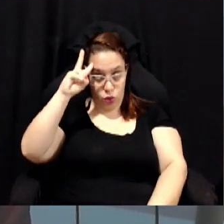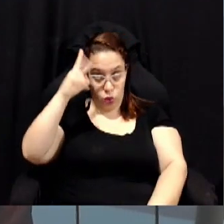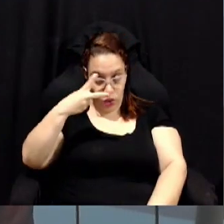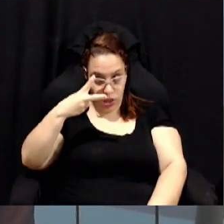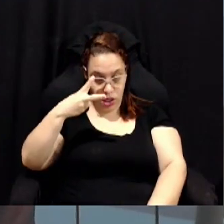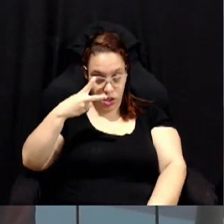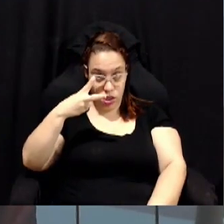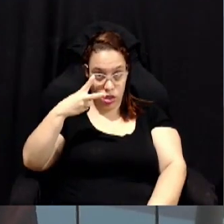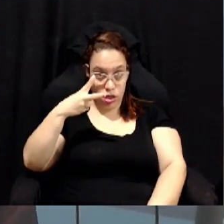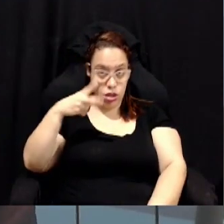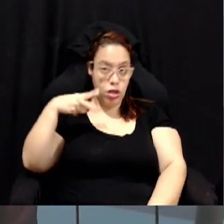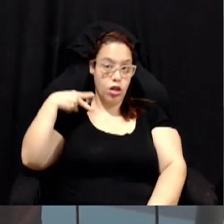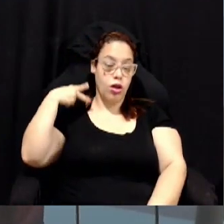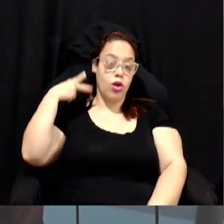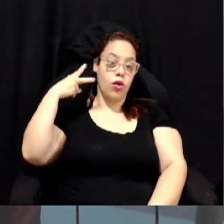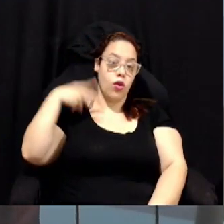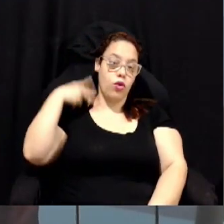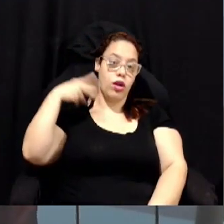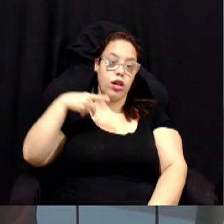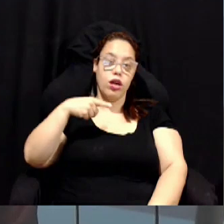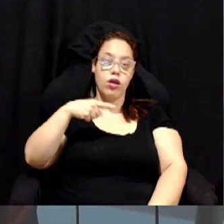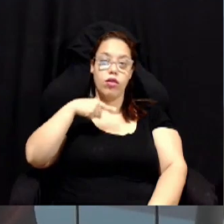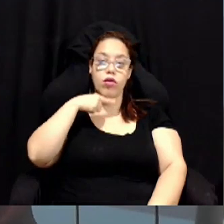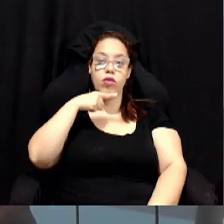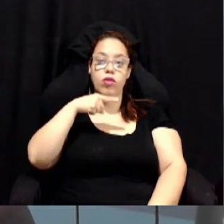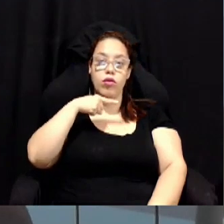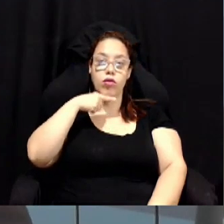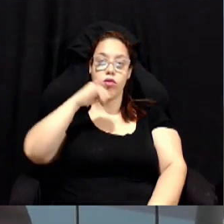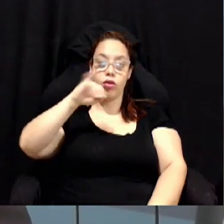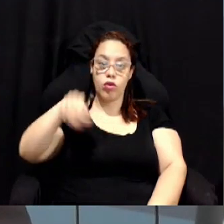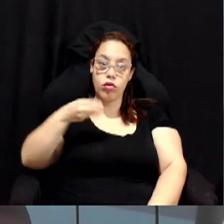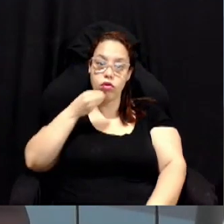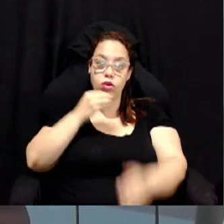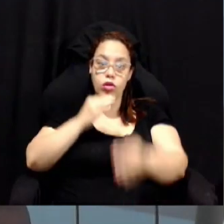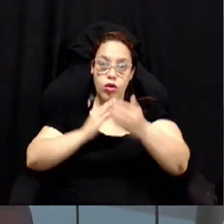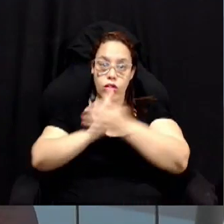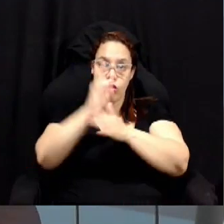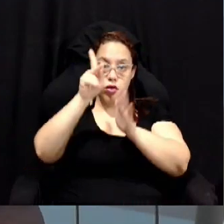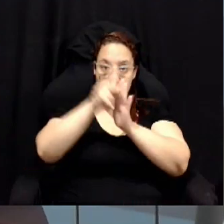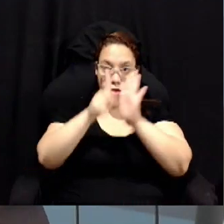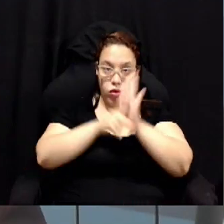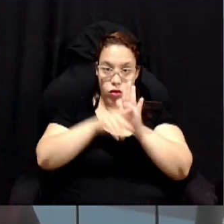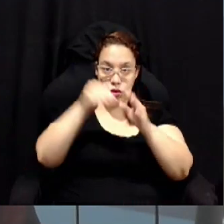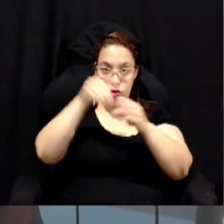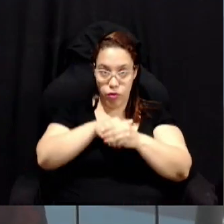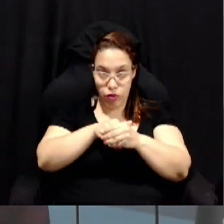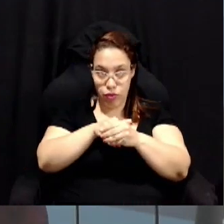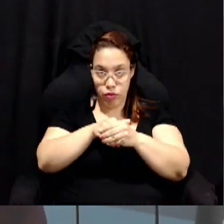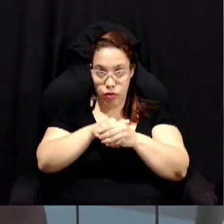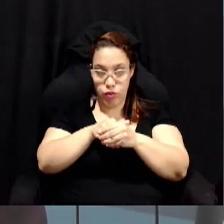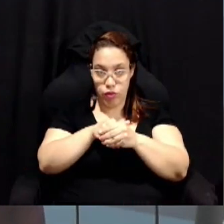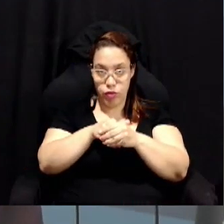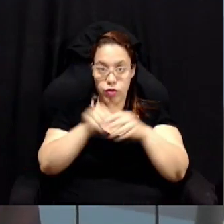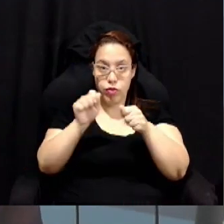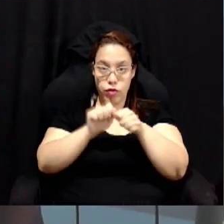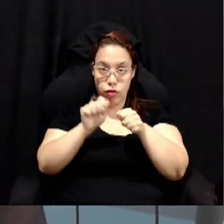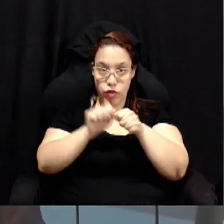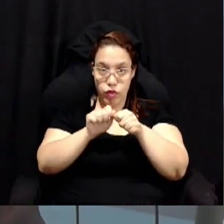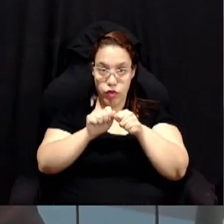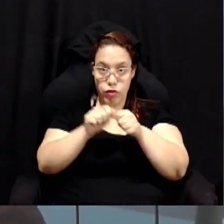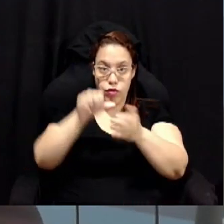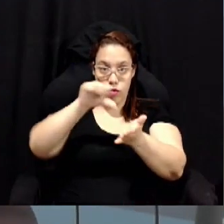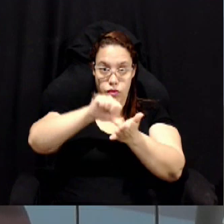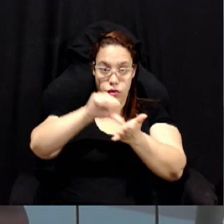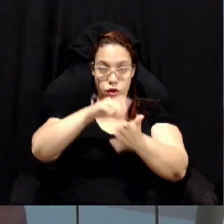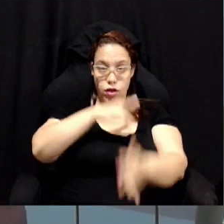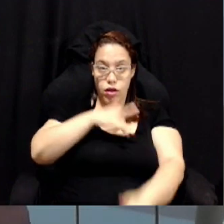vereador Eduardo Magoga, teve a oportunidade de votar um projeto de lei para fazer com que as unidades de saúde